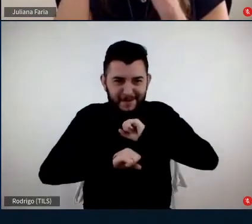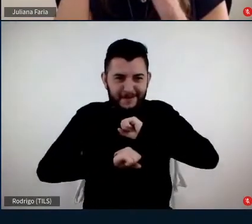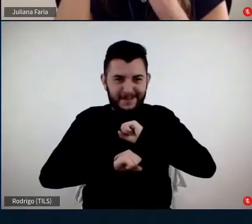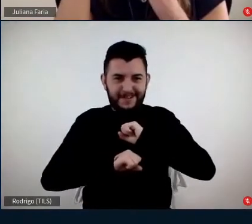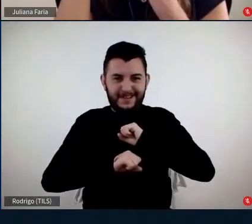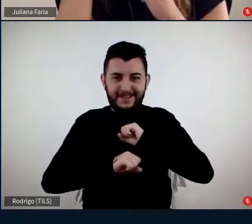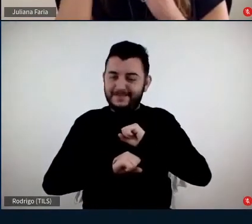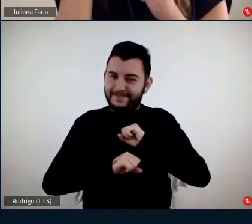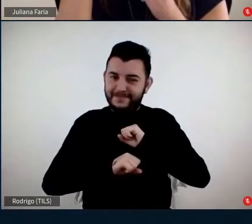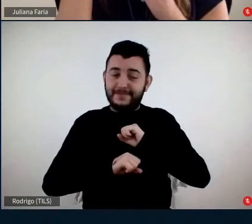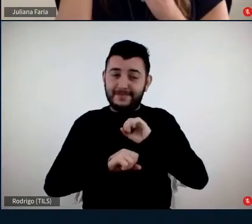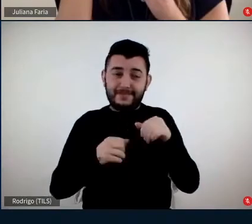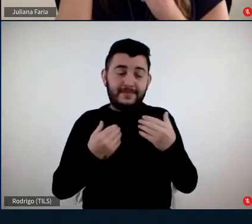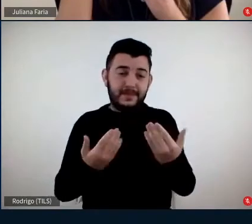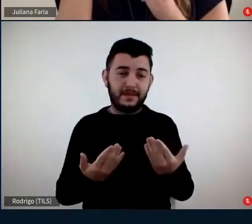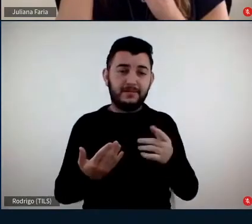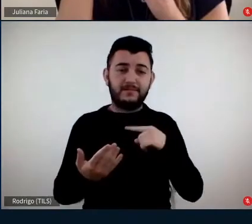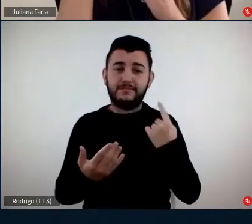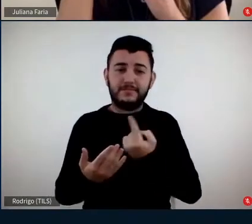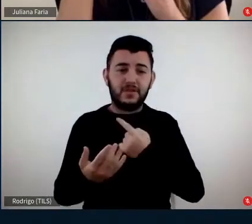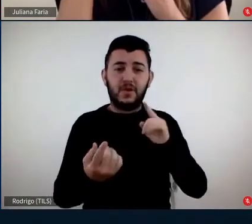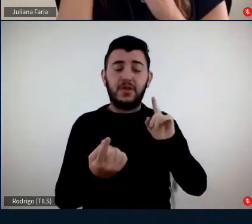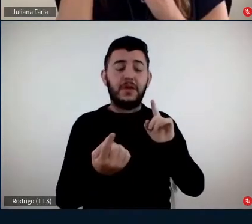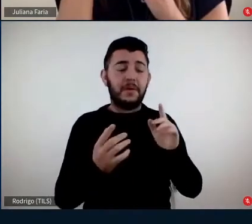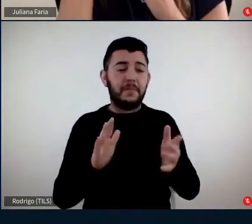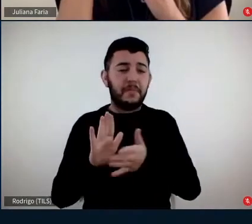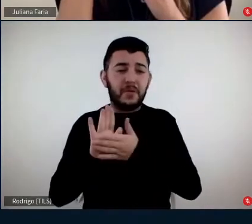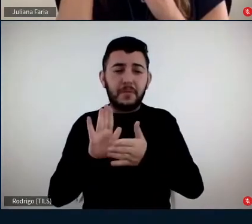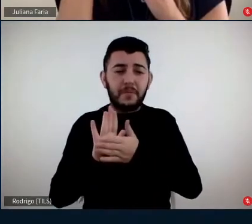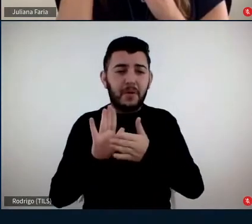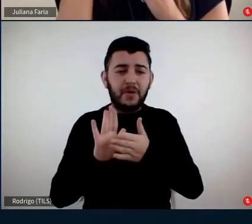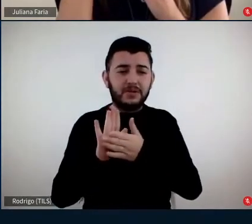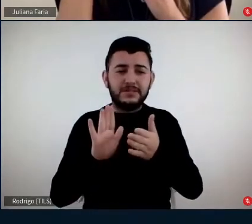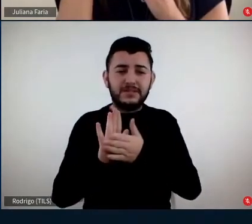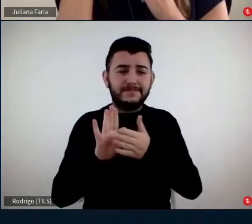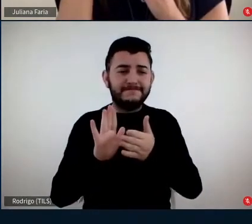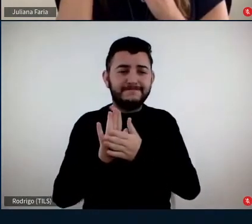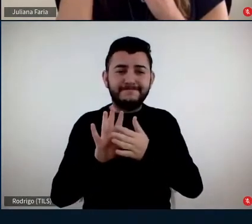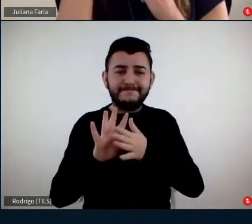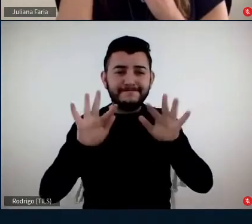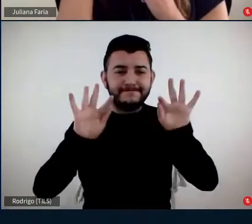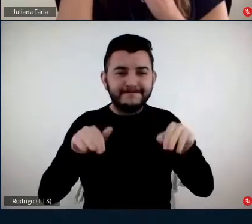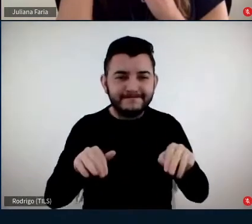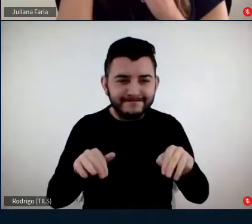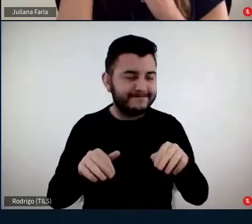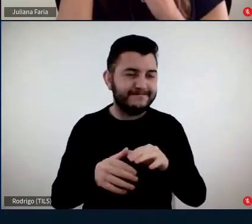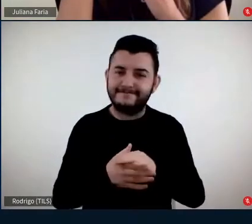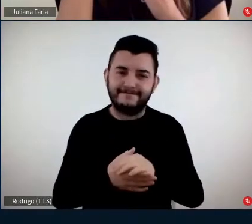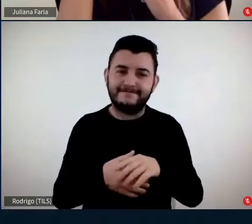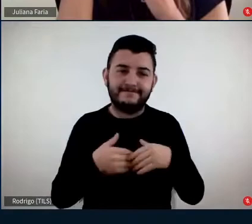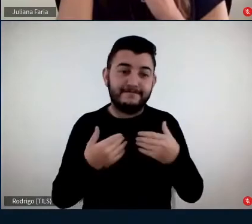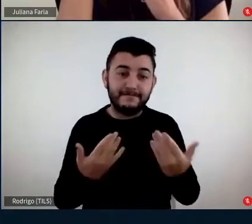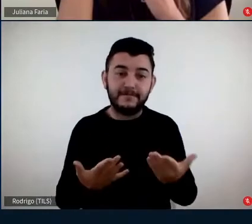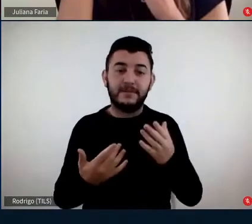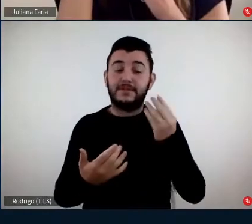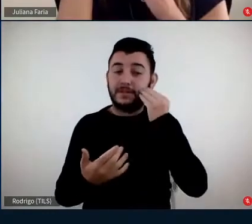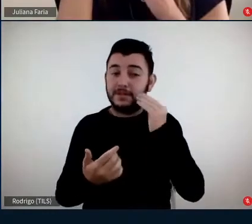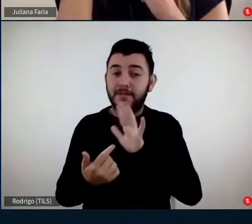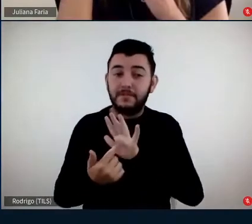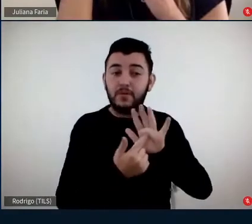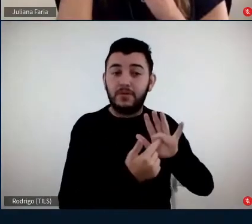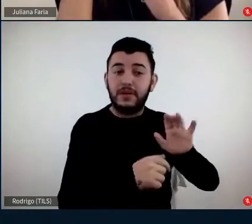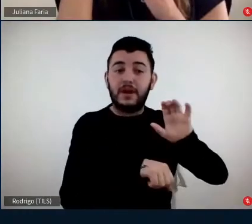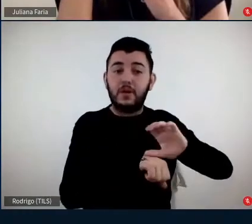de finalizar com uma proposta fechada. Nós tentamos mostrar o que os cursos apresentavam e